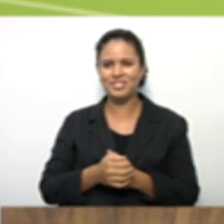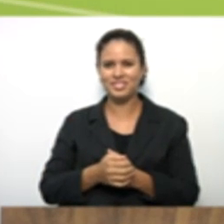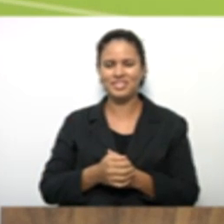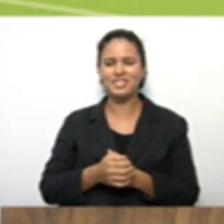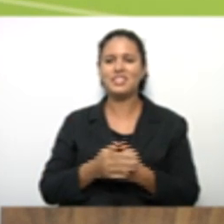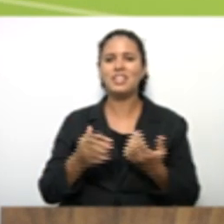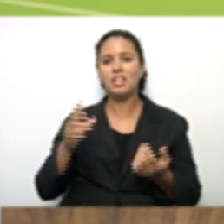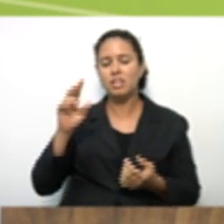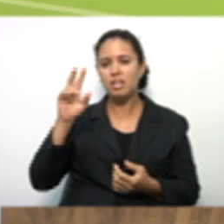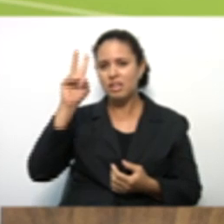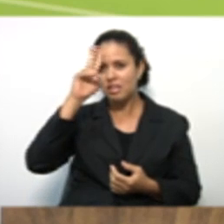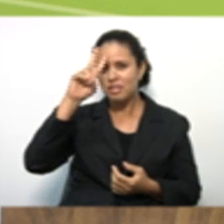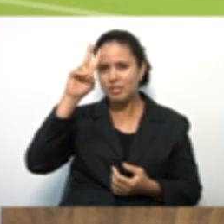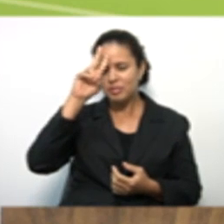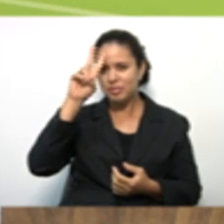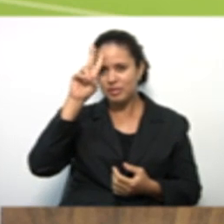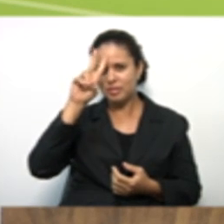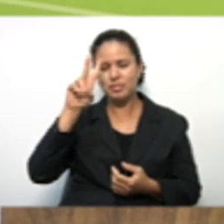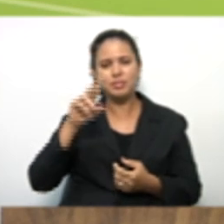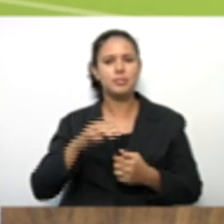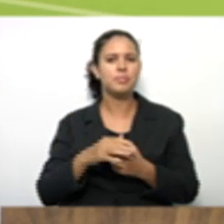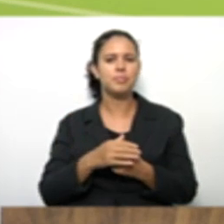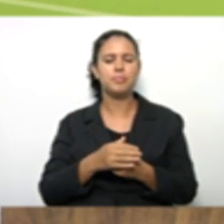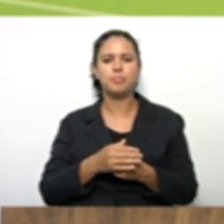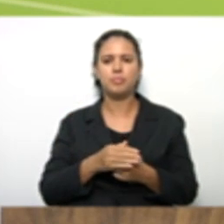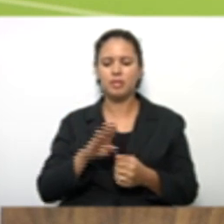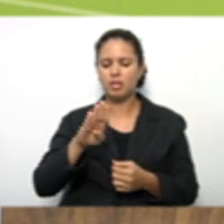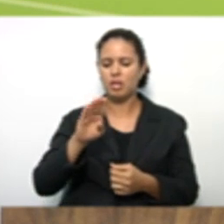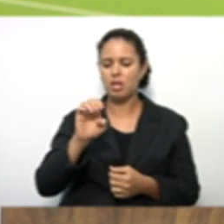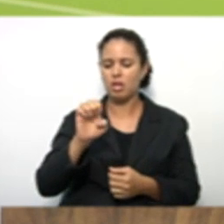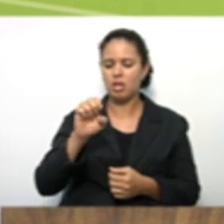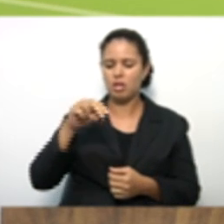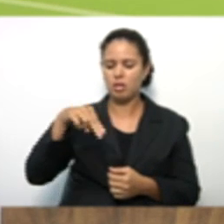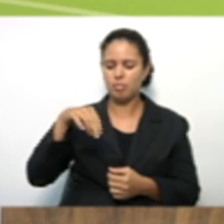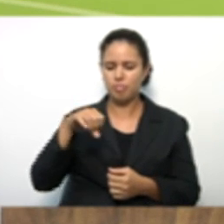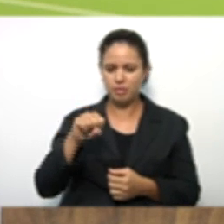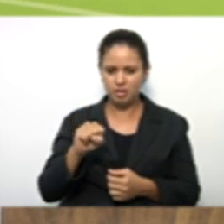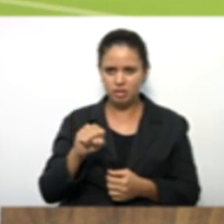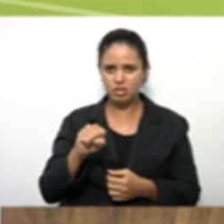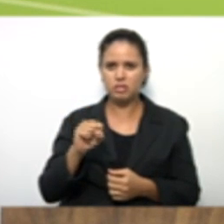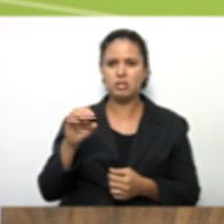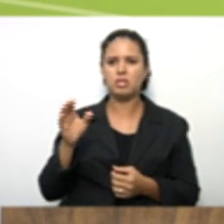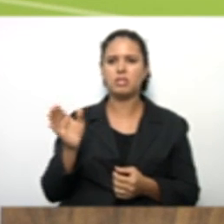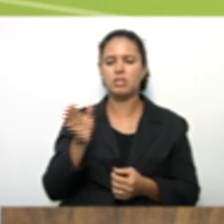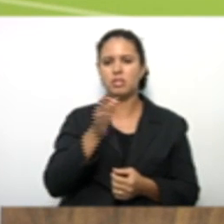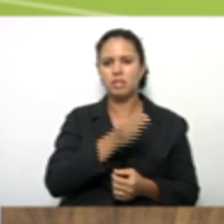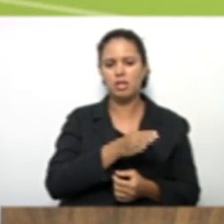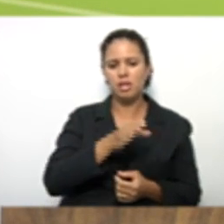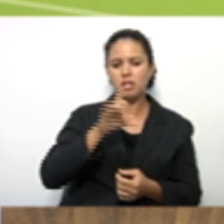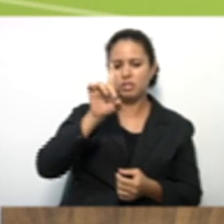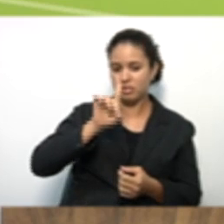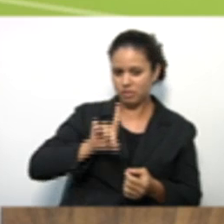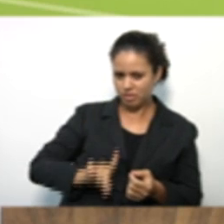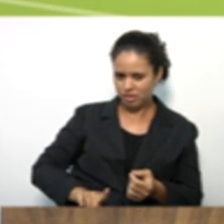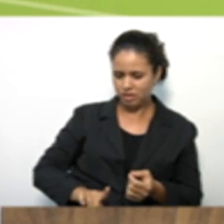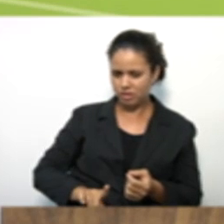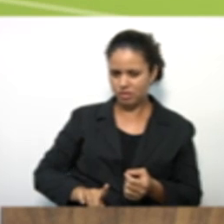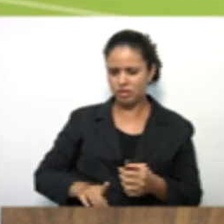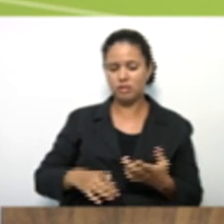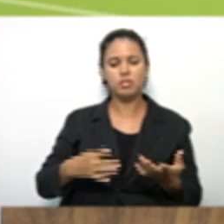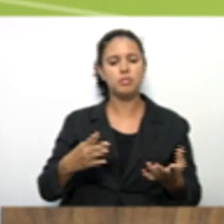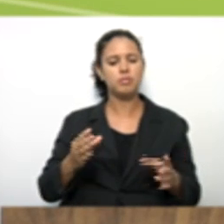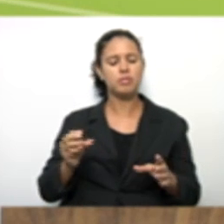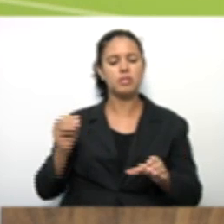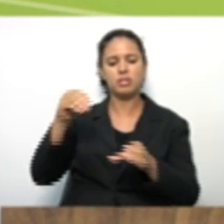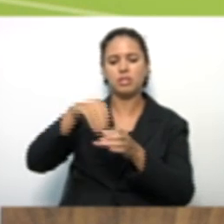Só lembrando mais uma vez, os bens e direitos é o quê? Na contabilidade a gente chama de ativo. Então,